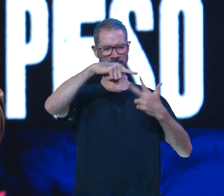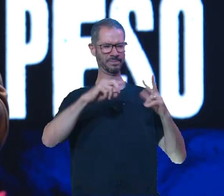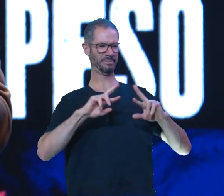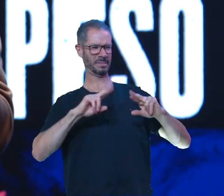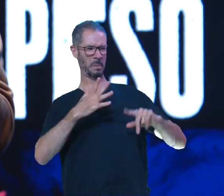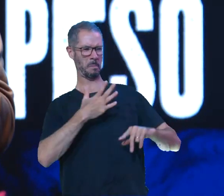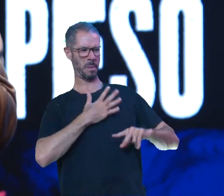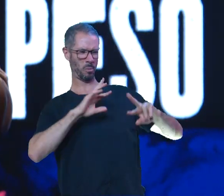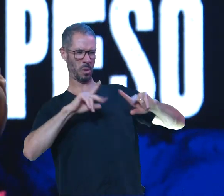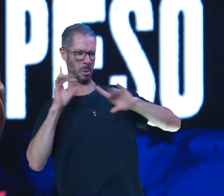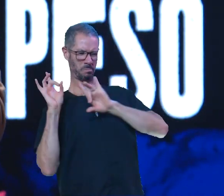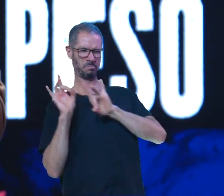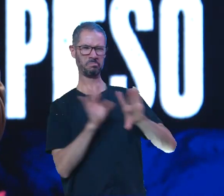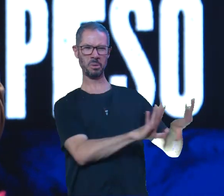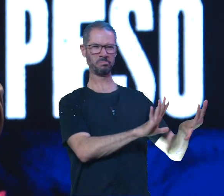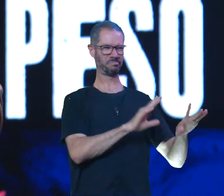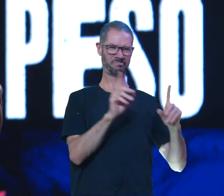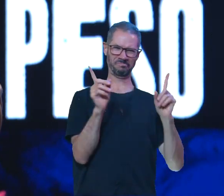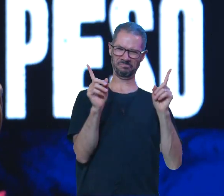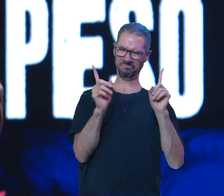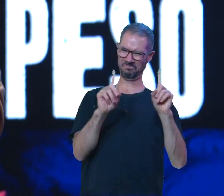meu. Você está entendendo?